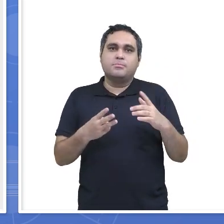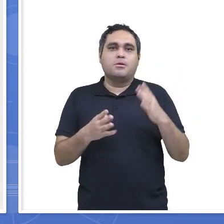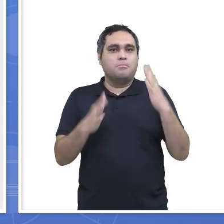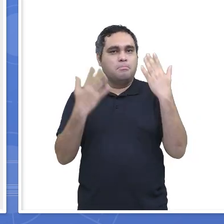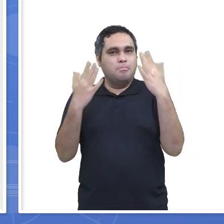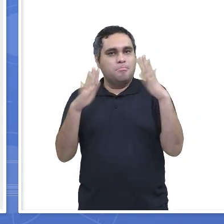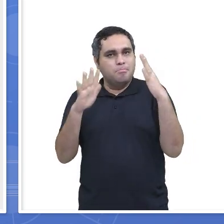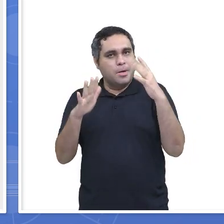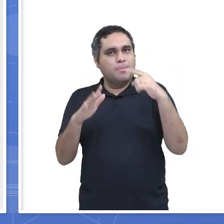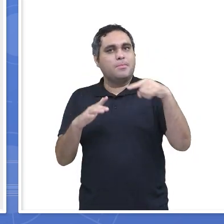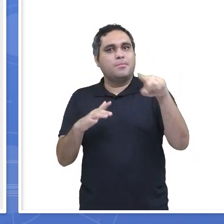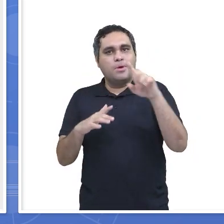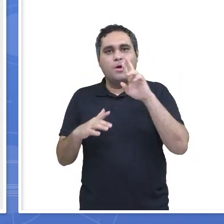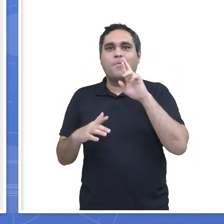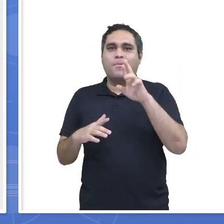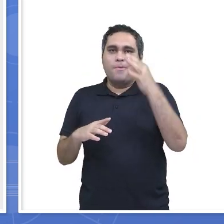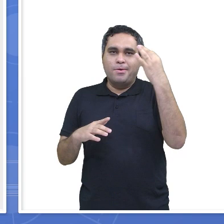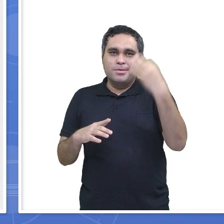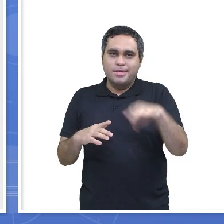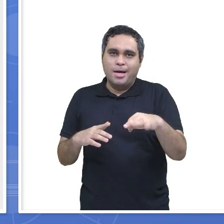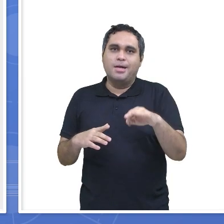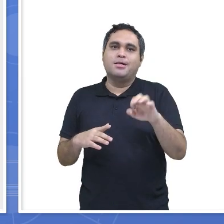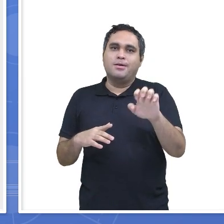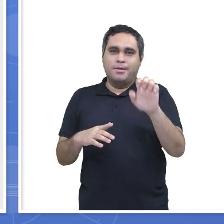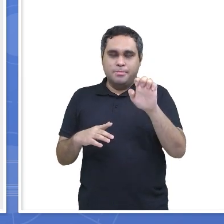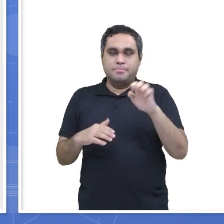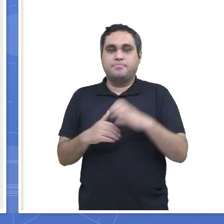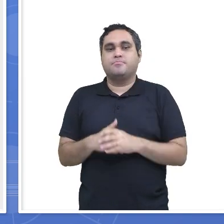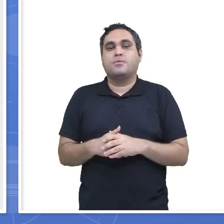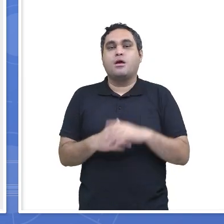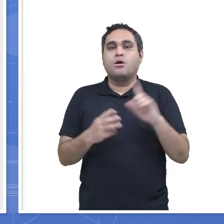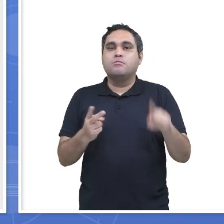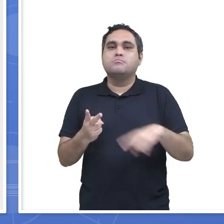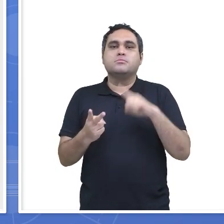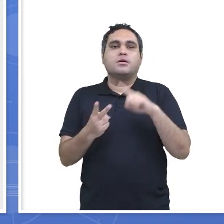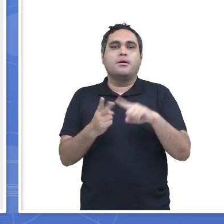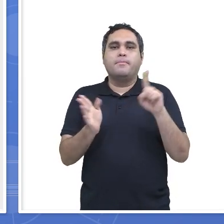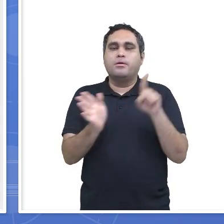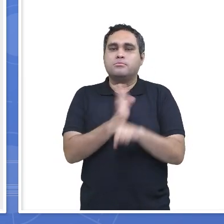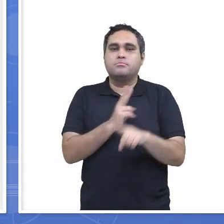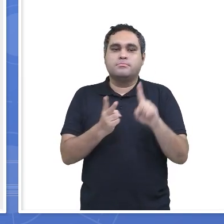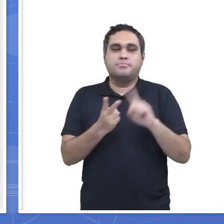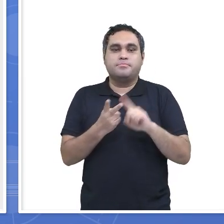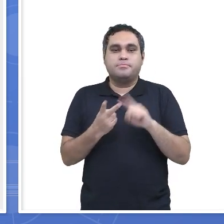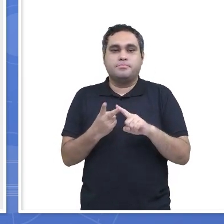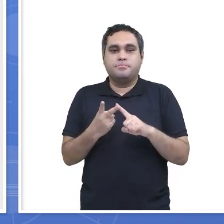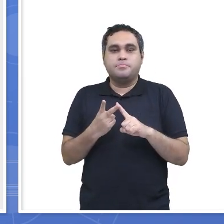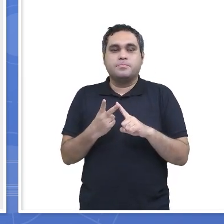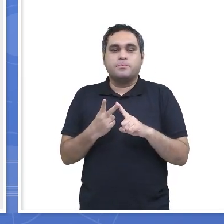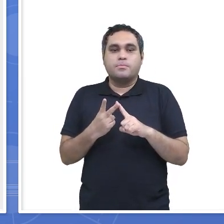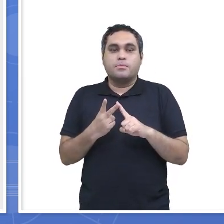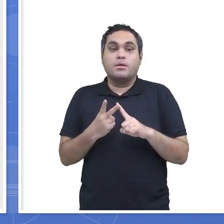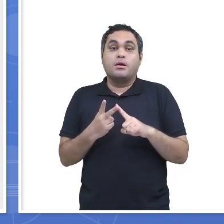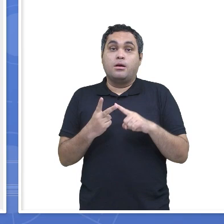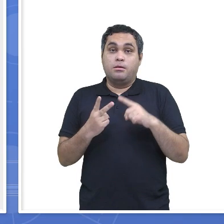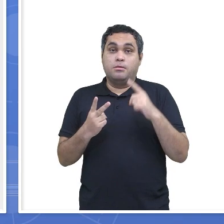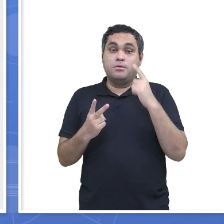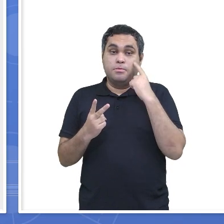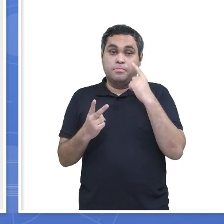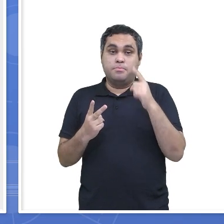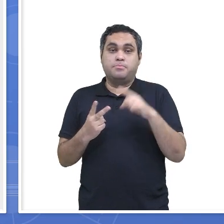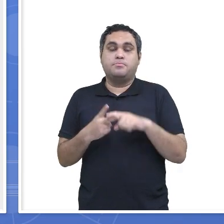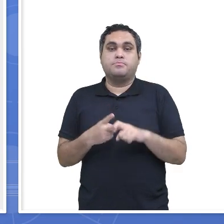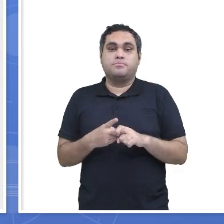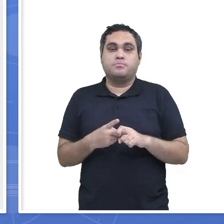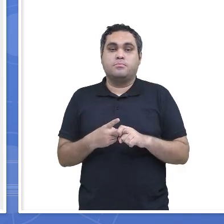aí pela resposta acertada. E vamos para a segunda questão. Vejam lá. A